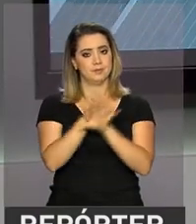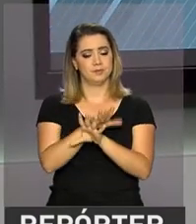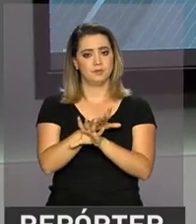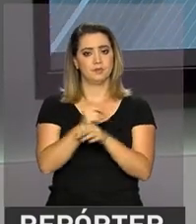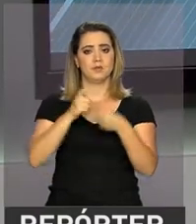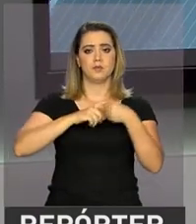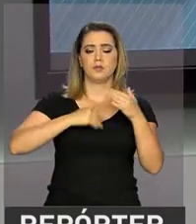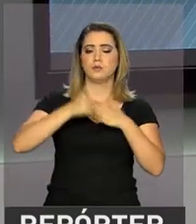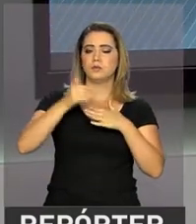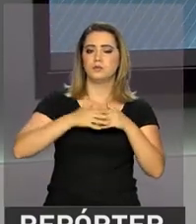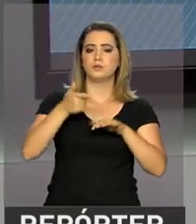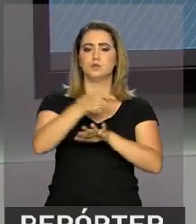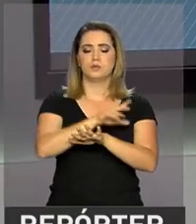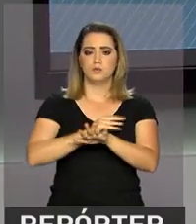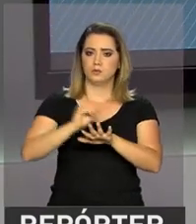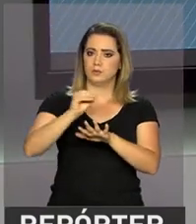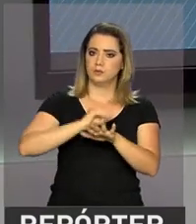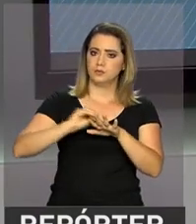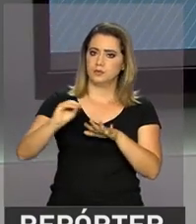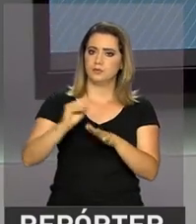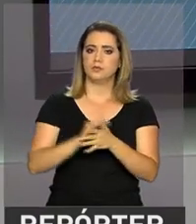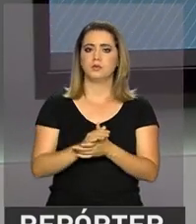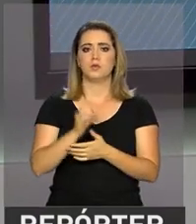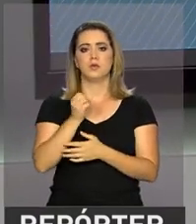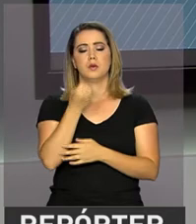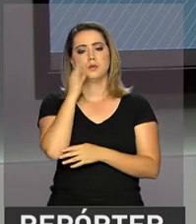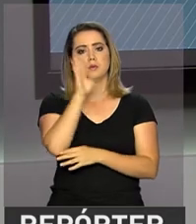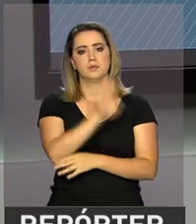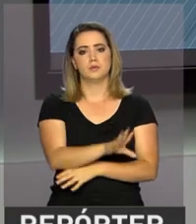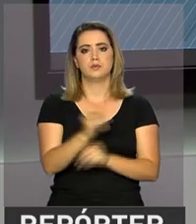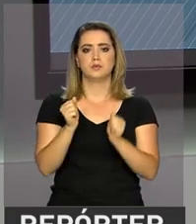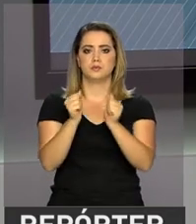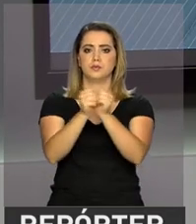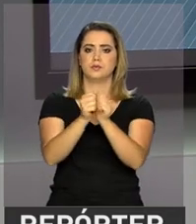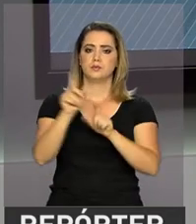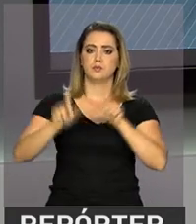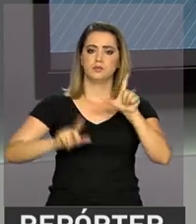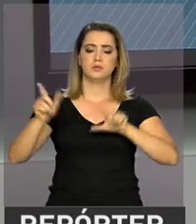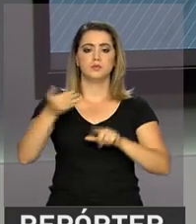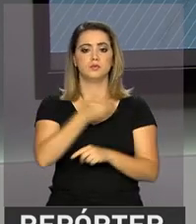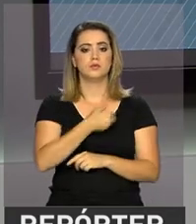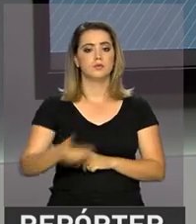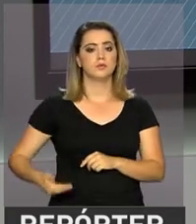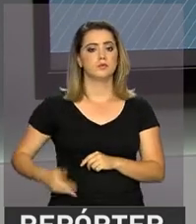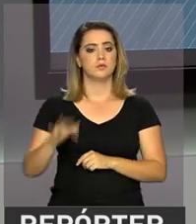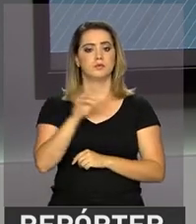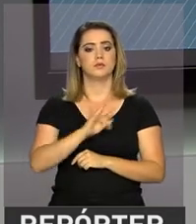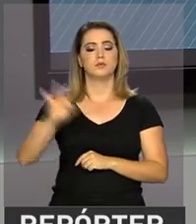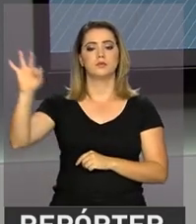aqui. Voltamos a qualquer momento com outras informações. Uma boa tarde para você e continue com a